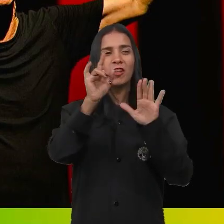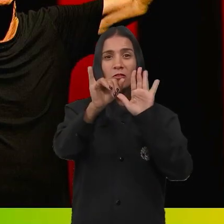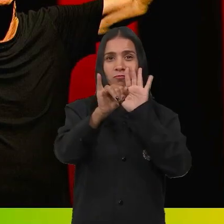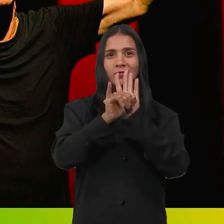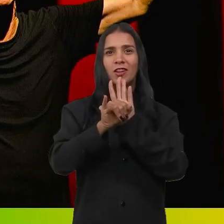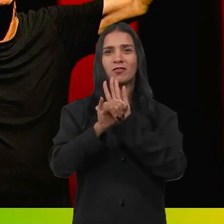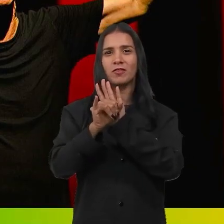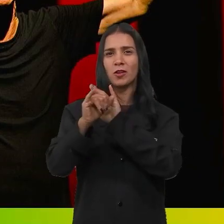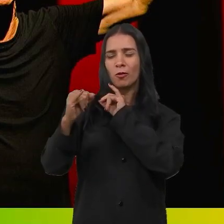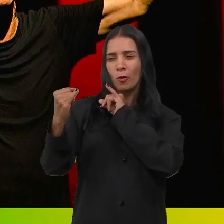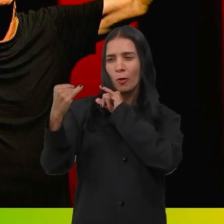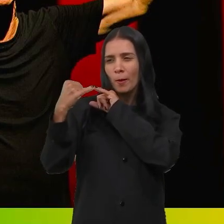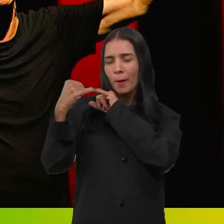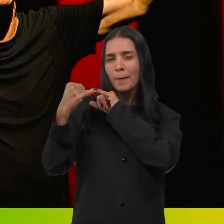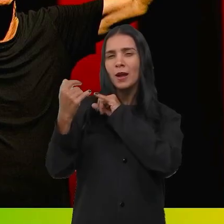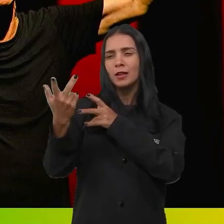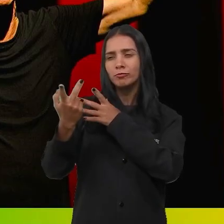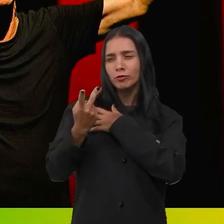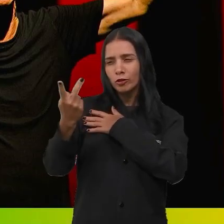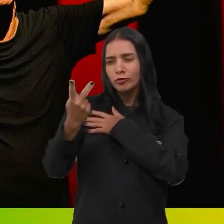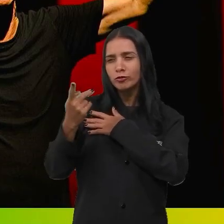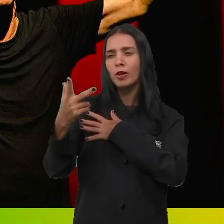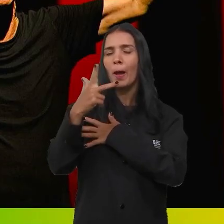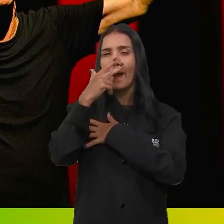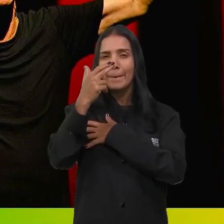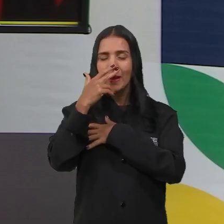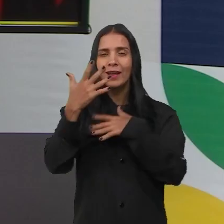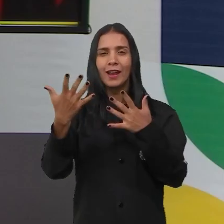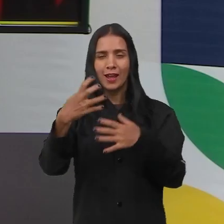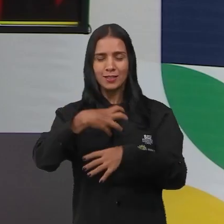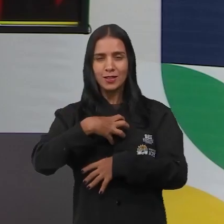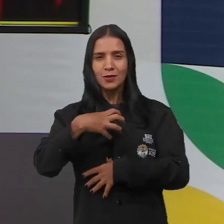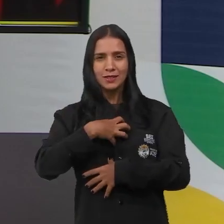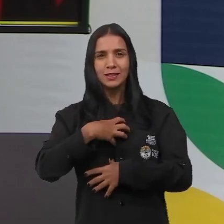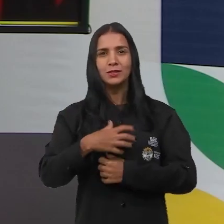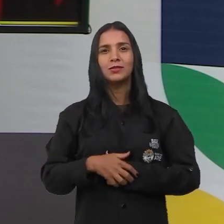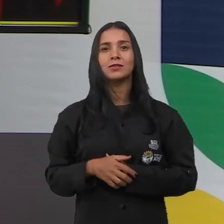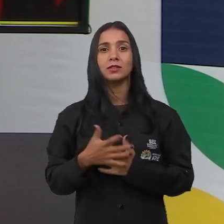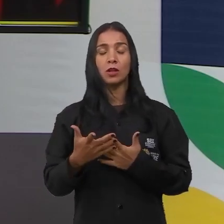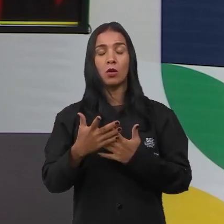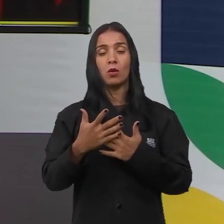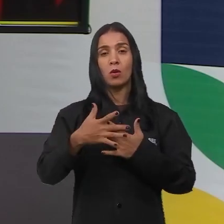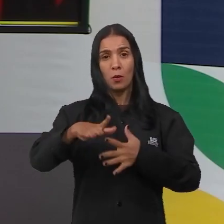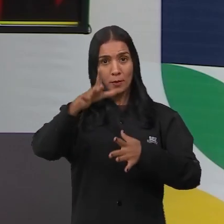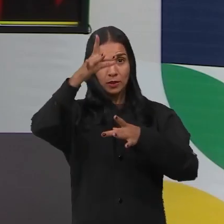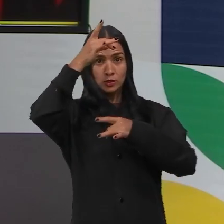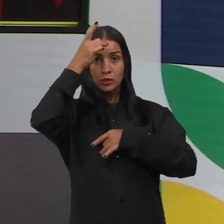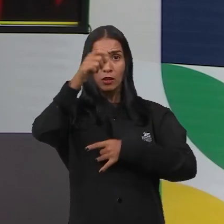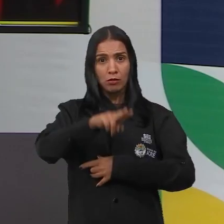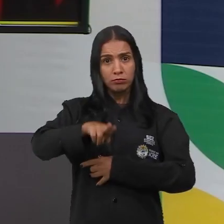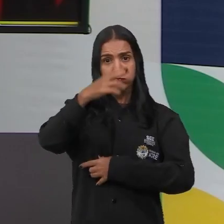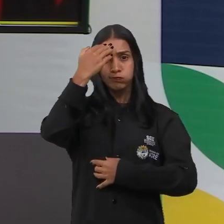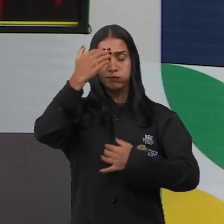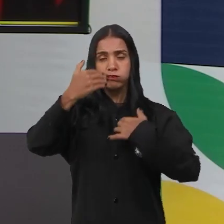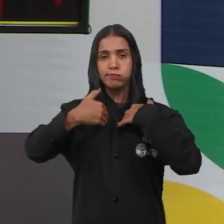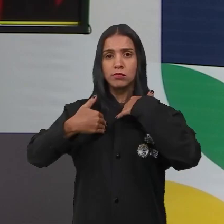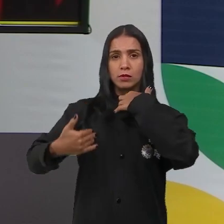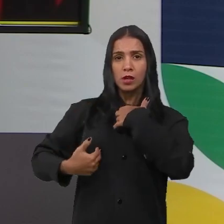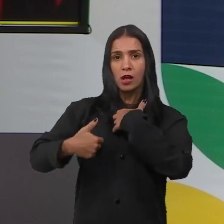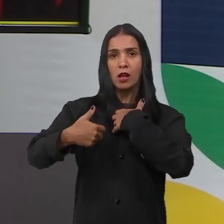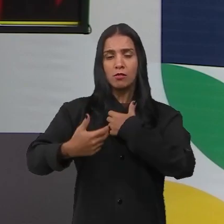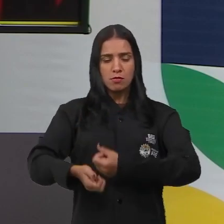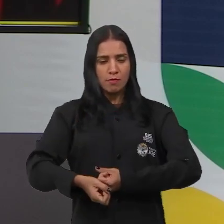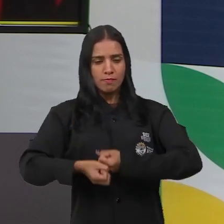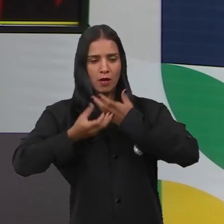que os atores vão se movimentando na cena e usando o seu corpo como um instrumento de